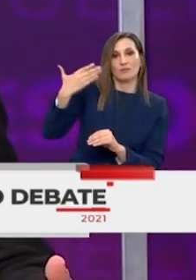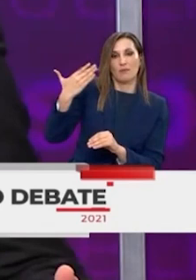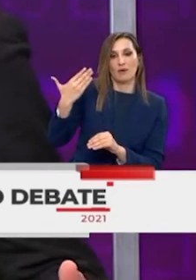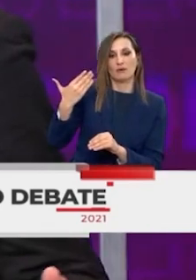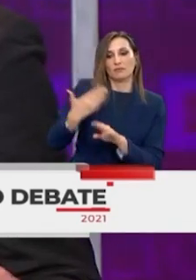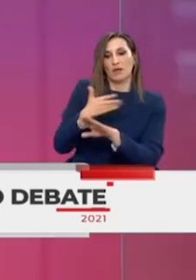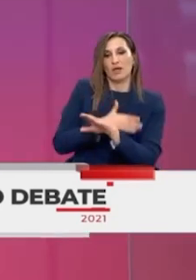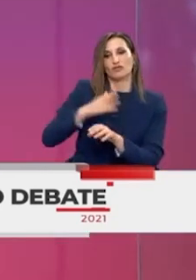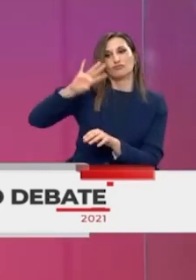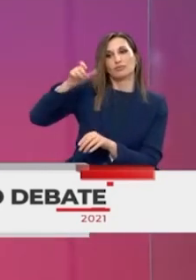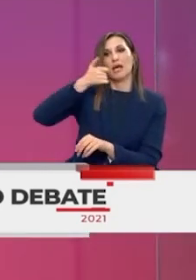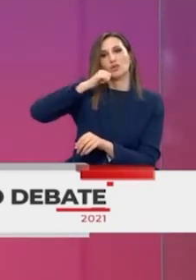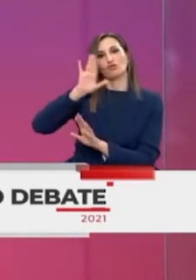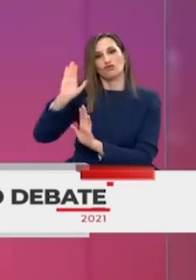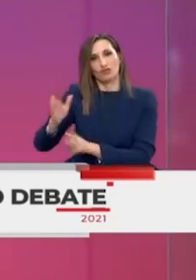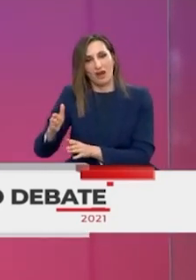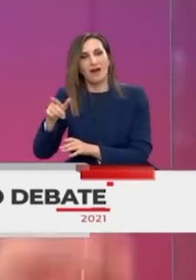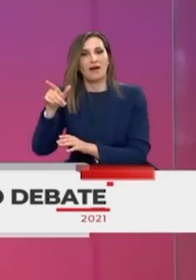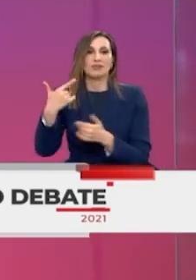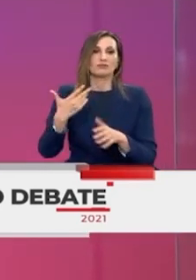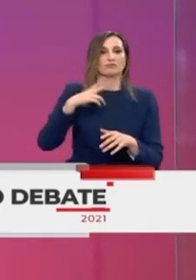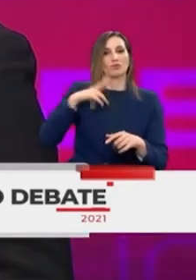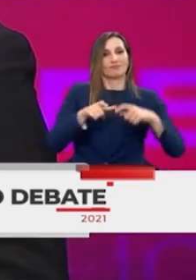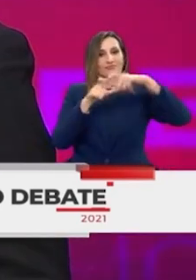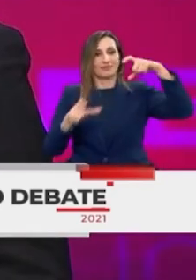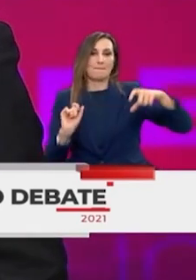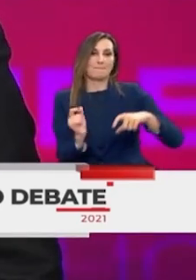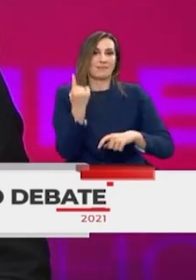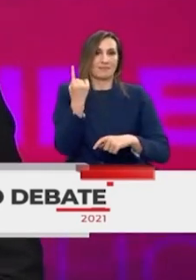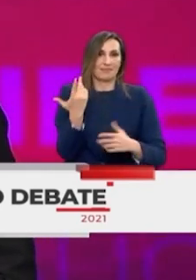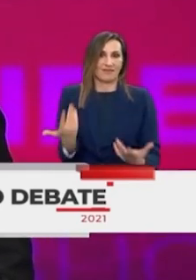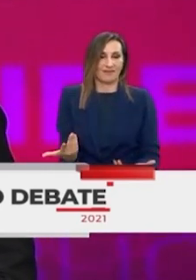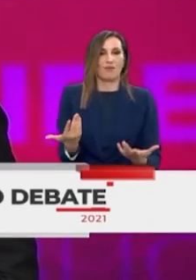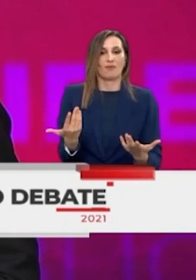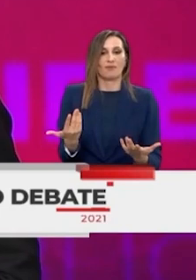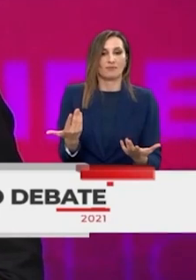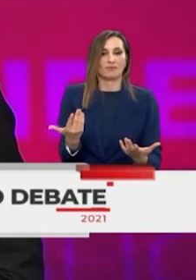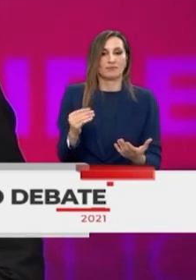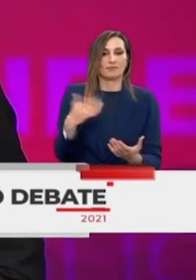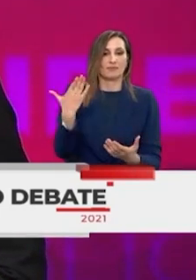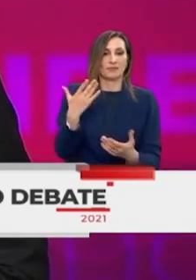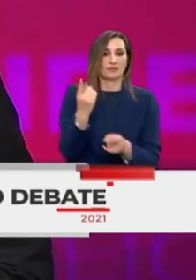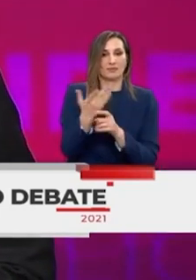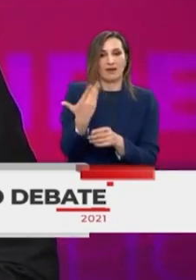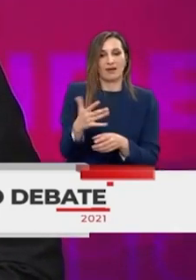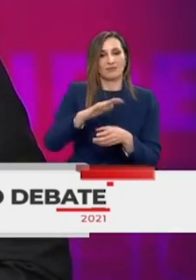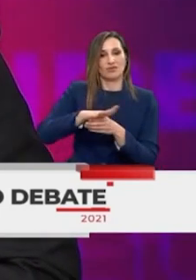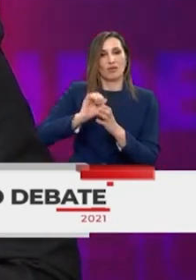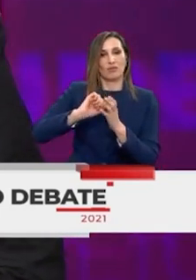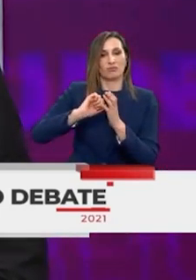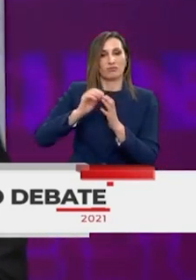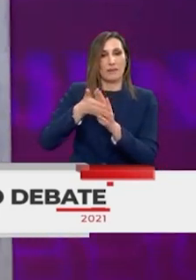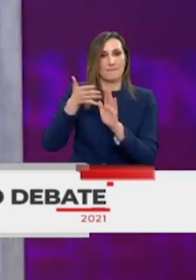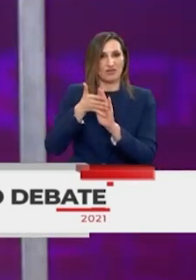tivemos as eleições regionais nos Açores, mas eleições nacionais, estas são as primeiras a realizar-se com um estado de emergência, que será, ao que tudo